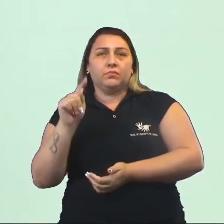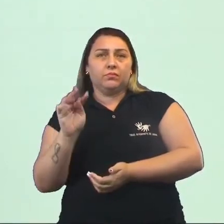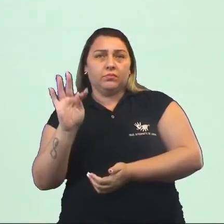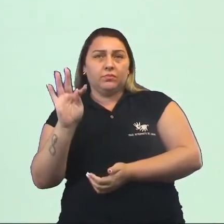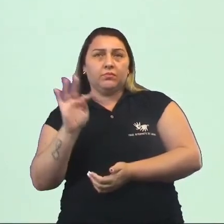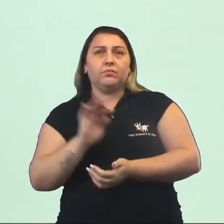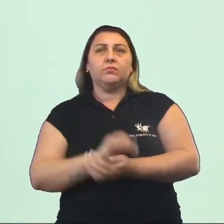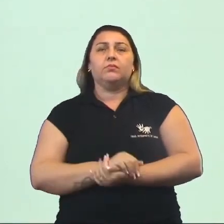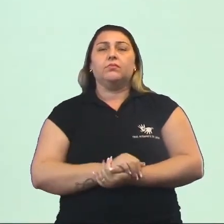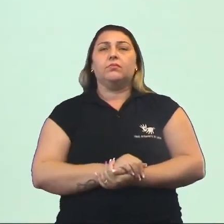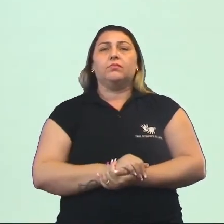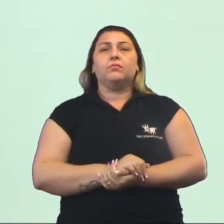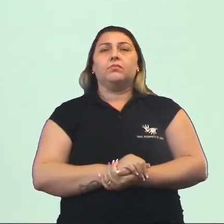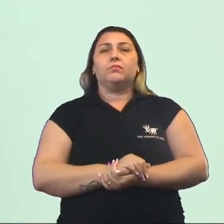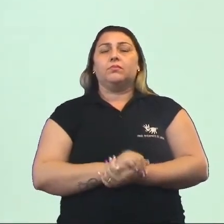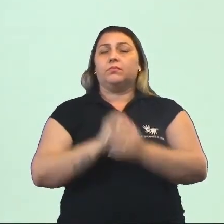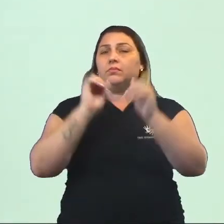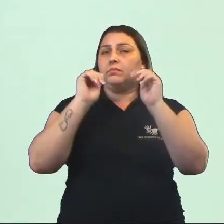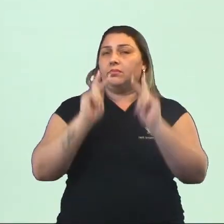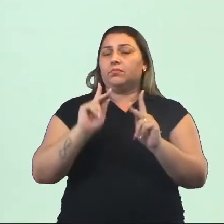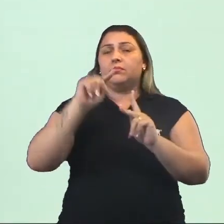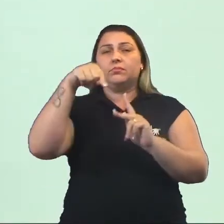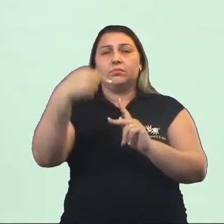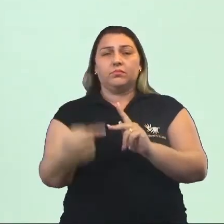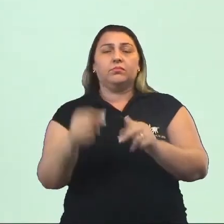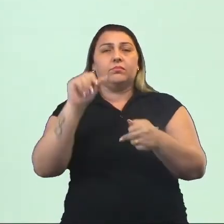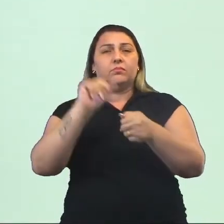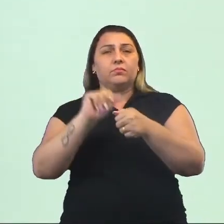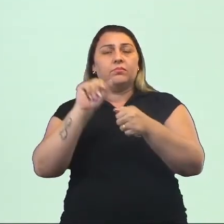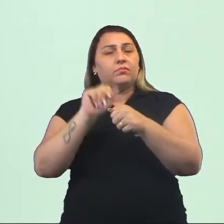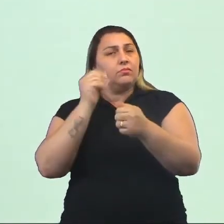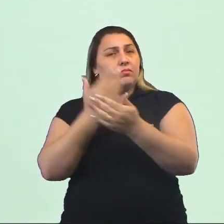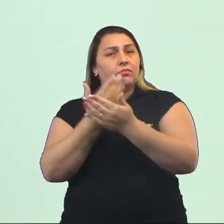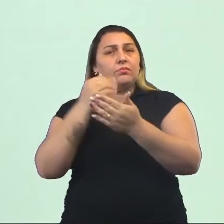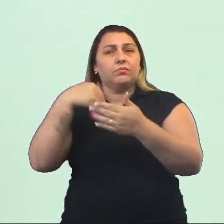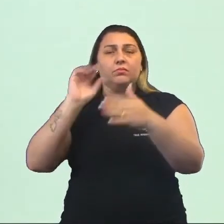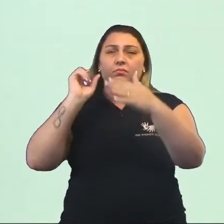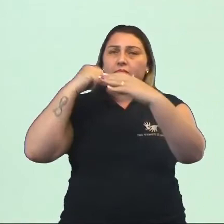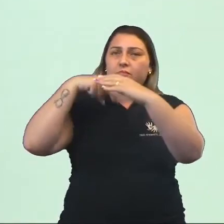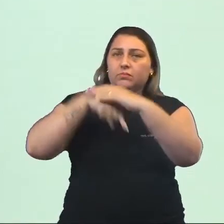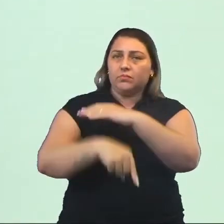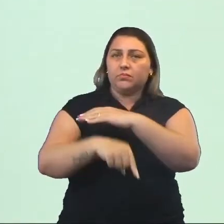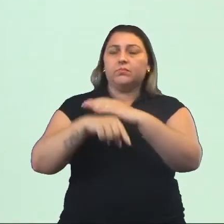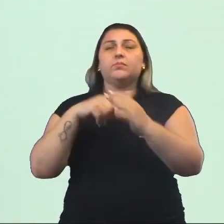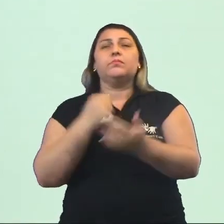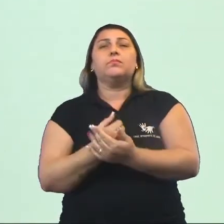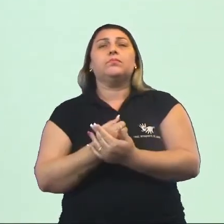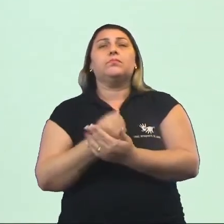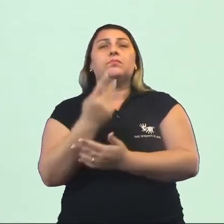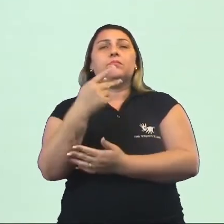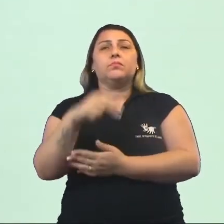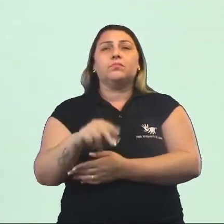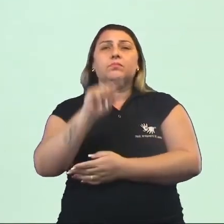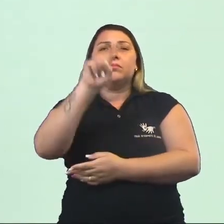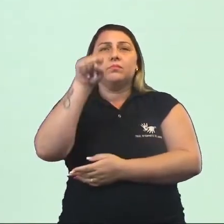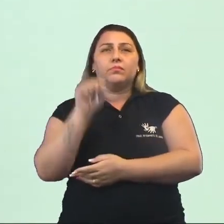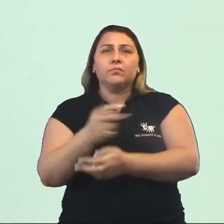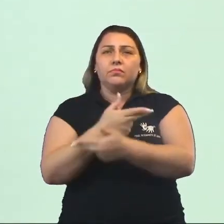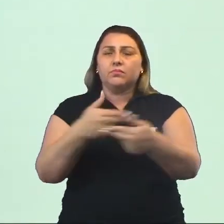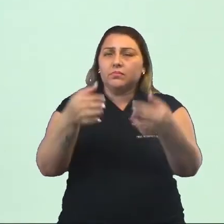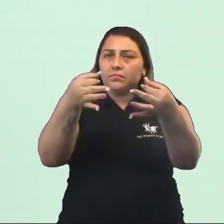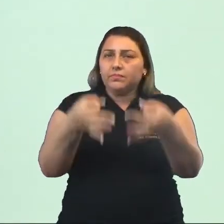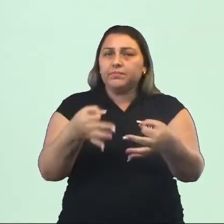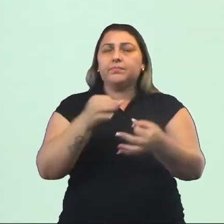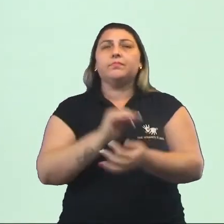where, what, which, ok? Depois vocês podem aí fazer um estudo mais a fundo sobre os pronomes interrogativos,